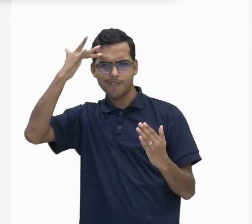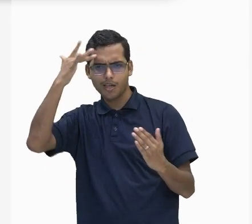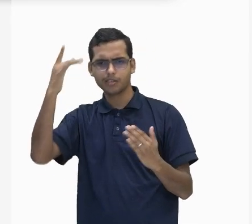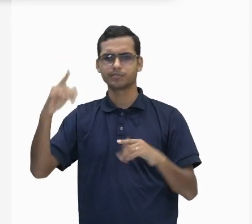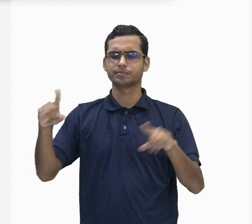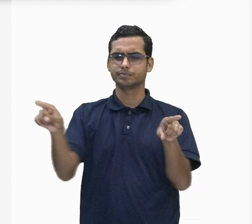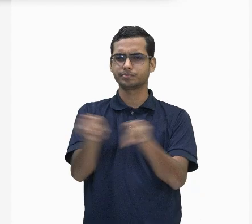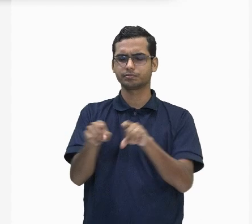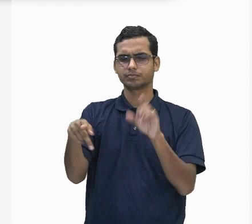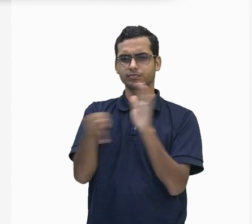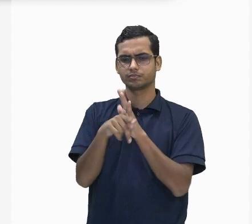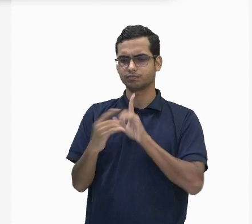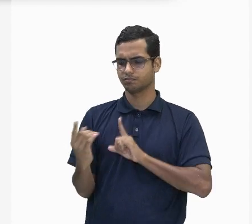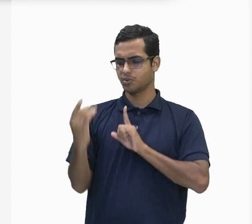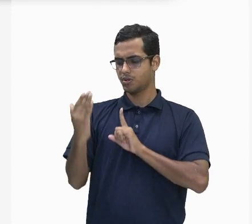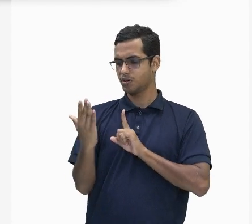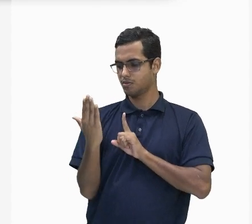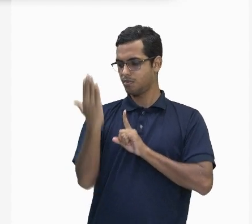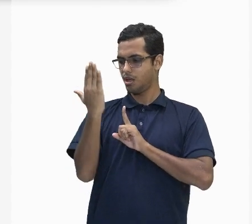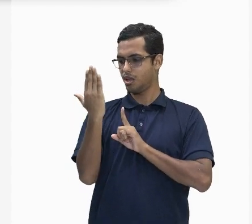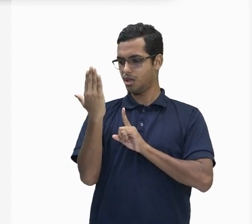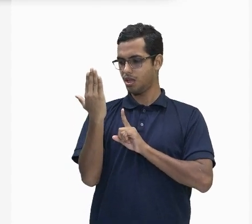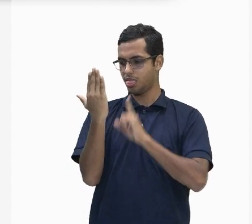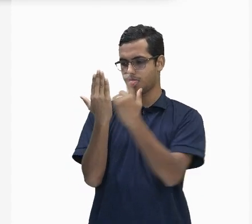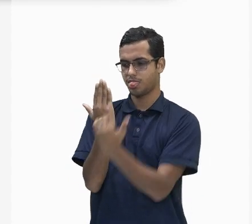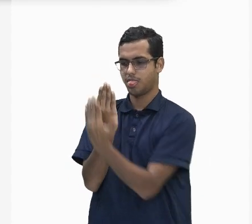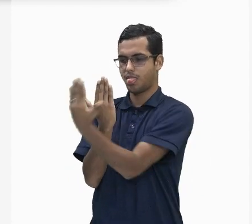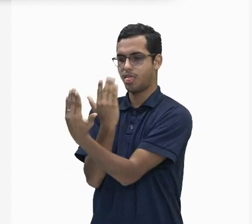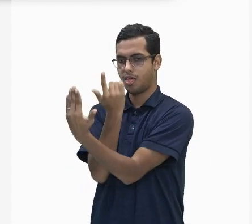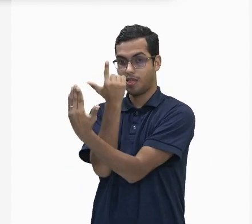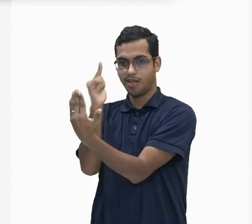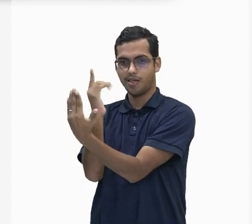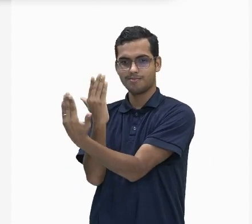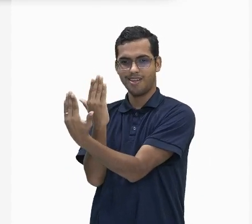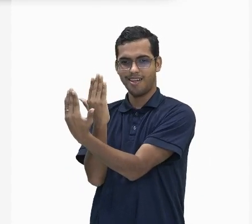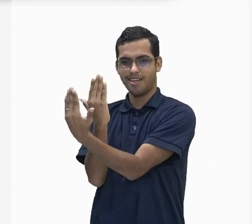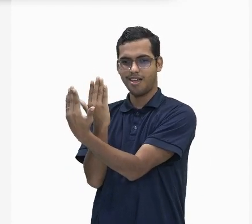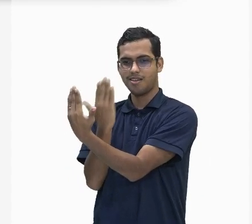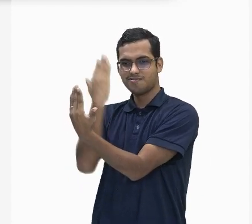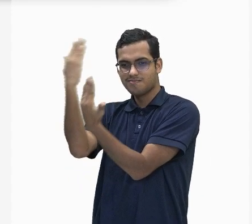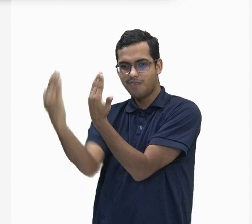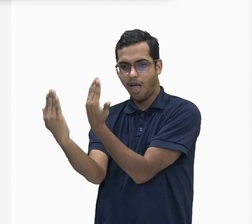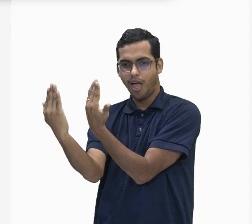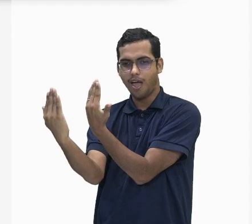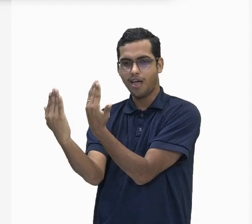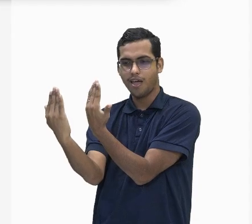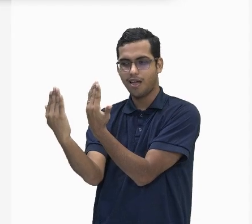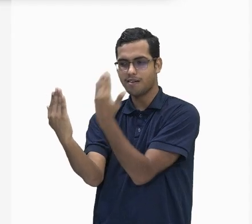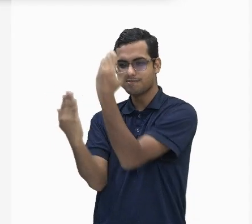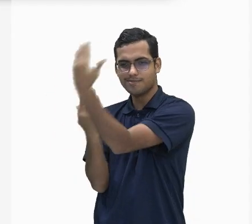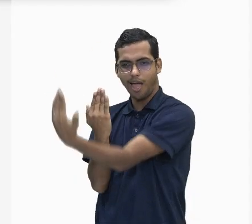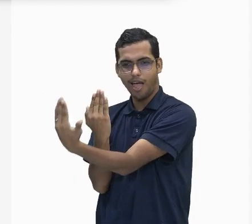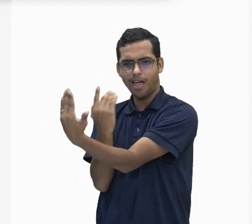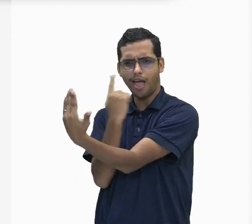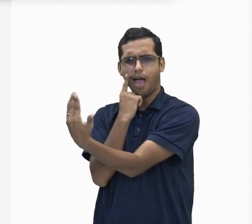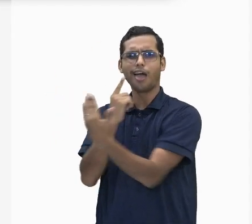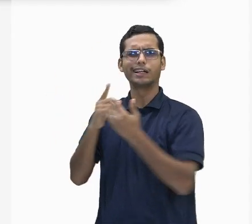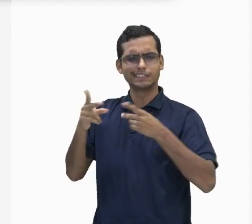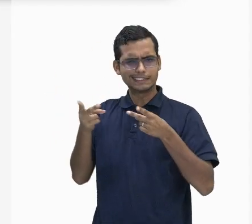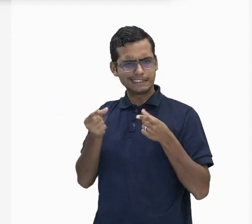dela tem um espelho, mas atrás também tem outro espelho, e aí a gente vai ver, nesses casos, a formação de infinitas